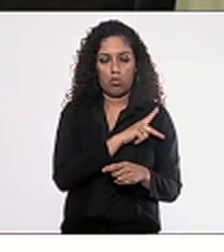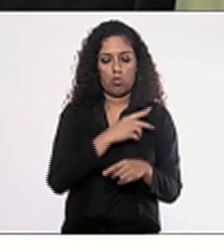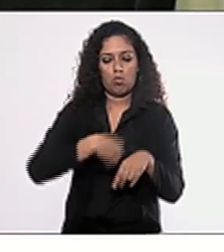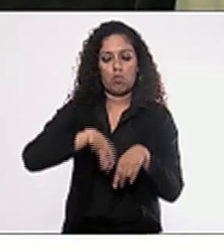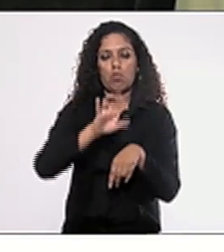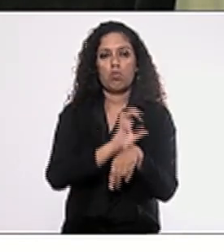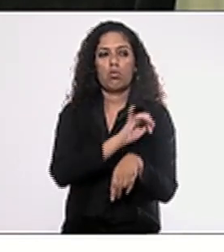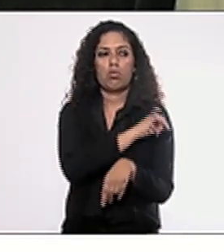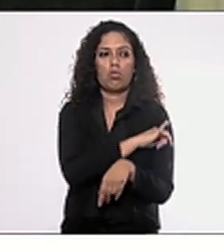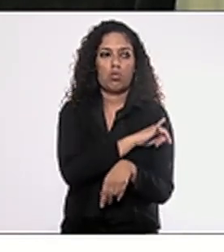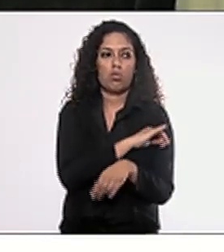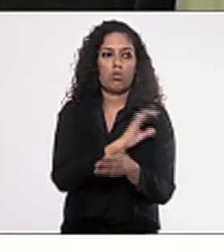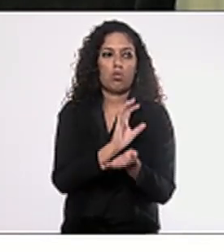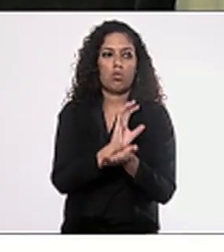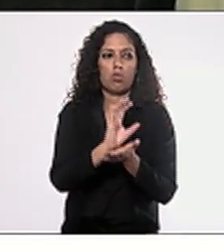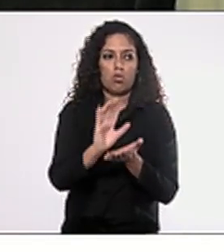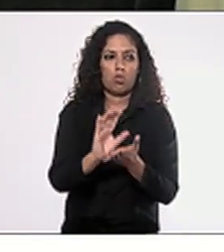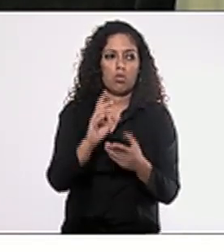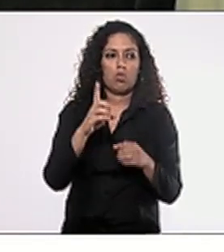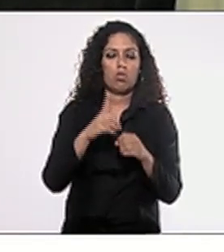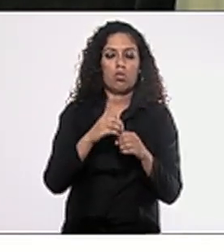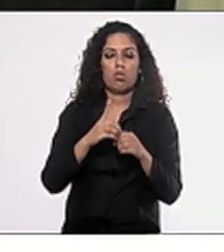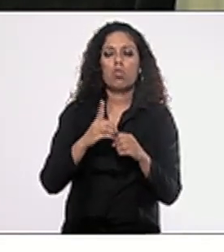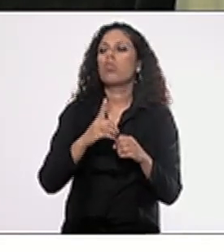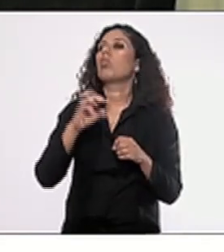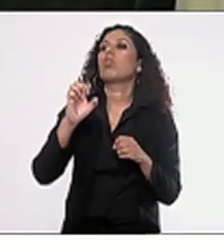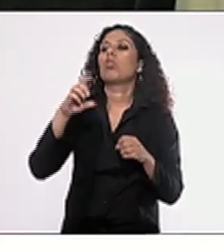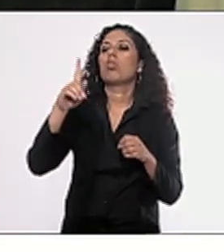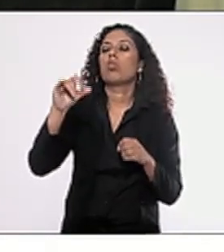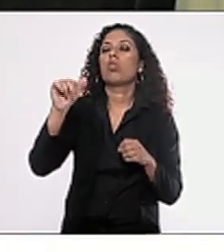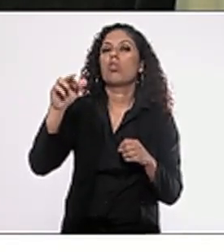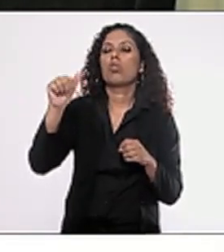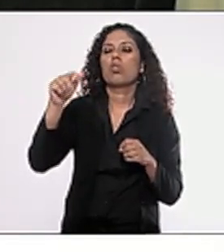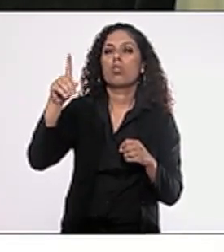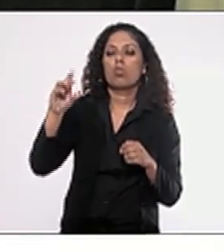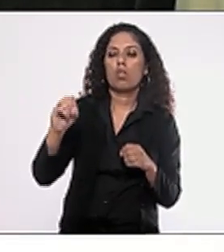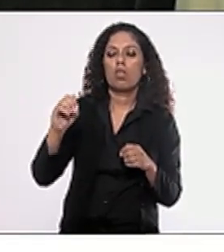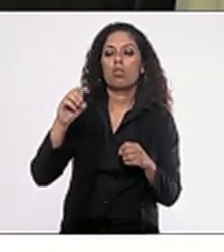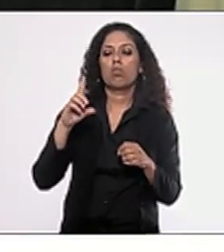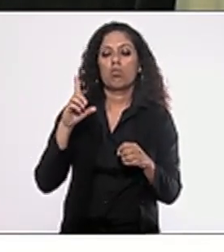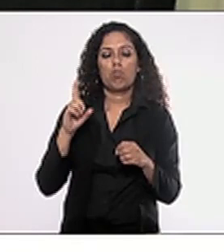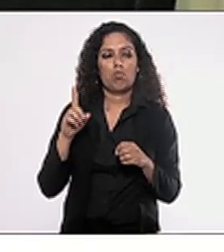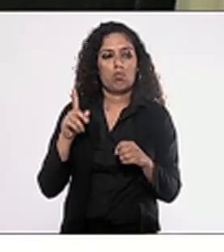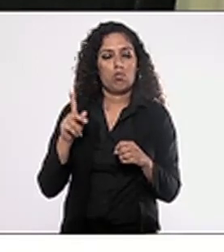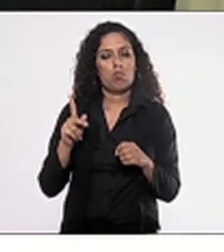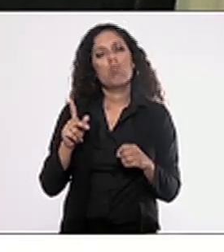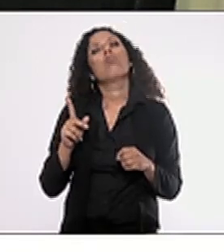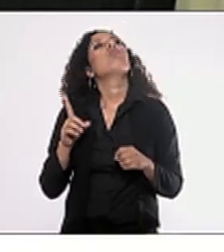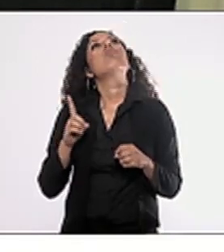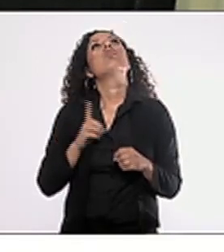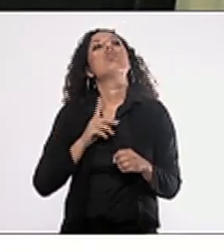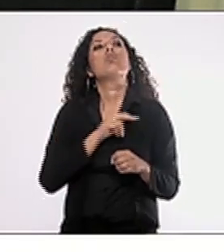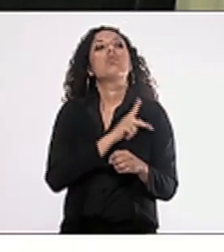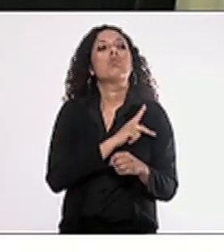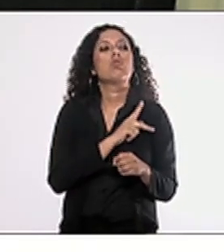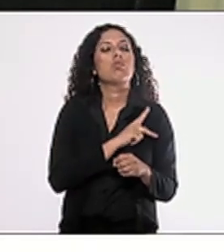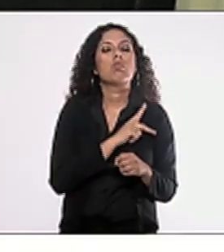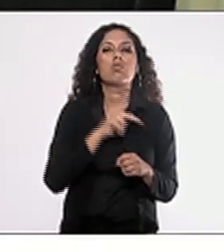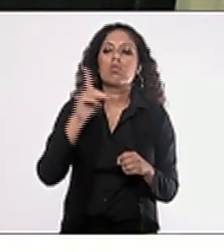do Rio de Janeiro, coordenadora civil, doutor Eduardo Toster, defensor público do Estado do Rio de Janeiro, subcoordenador no